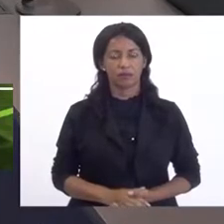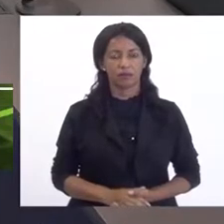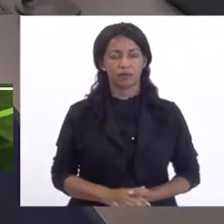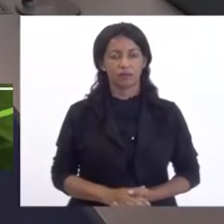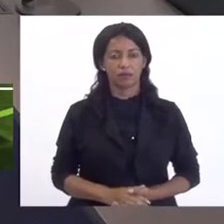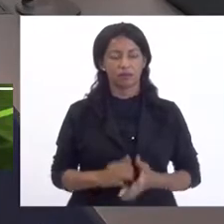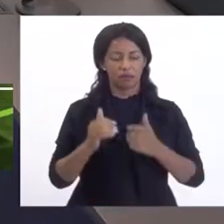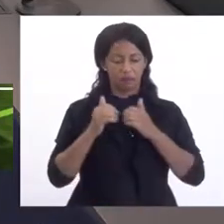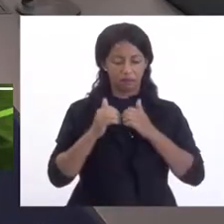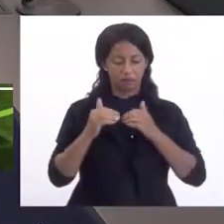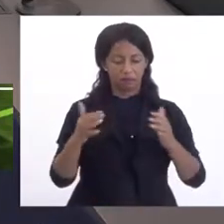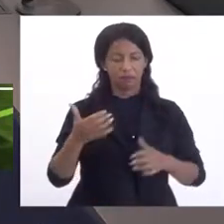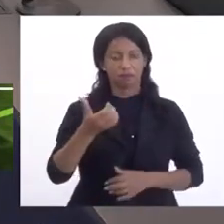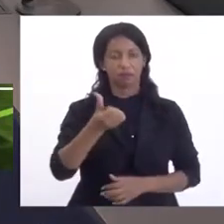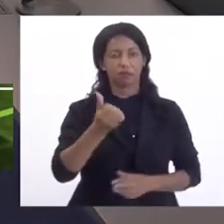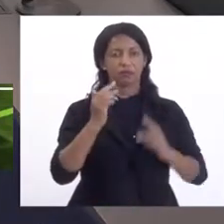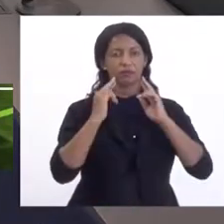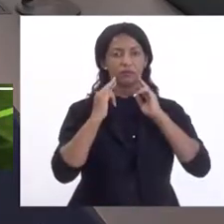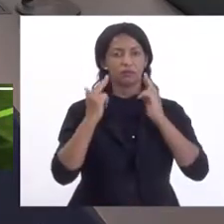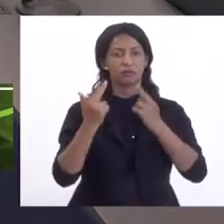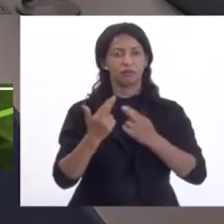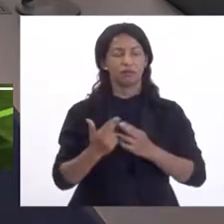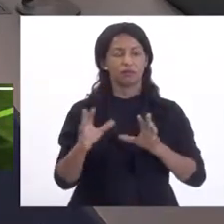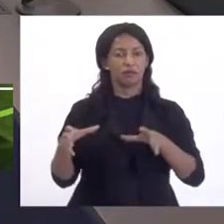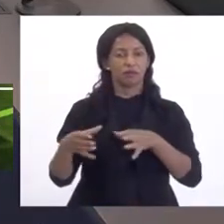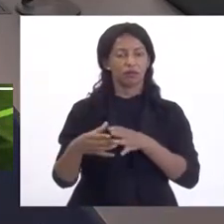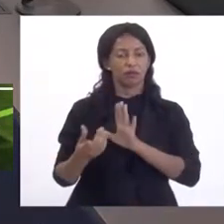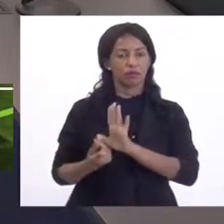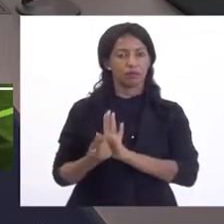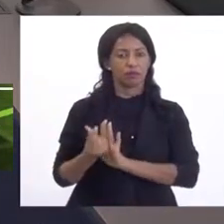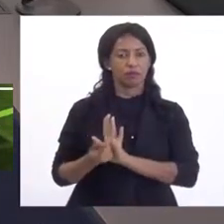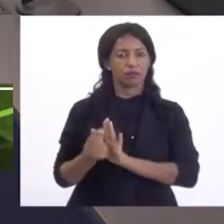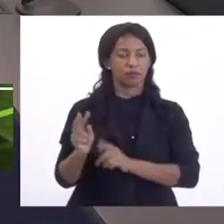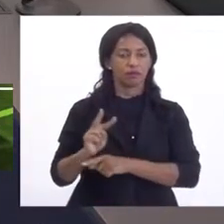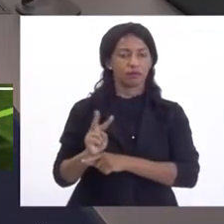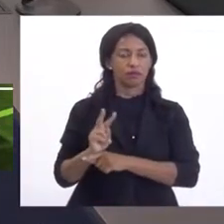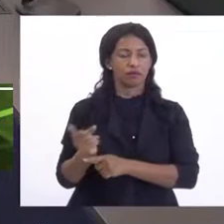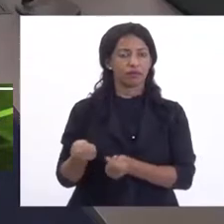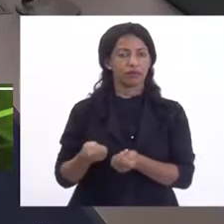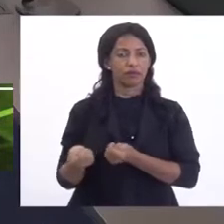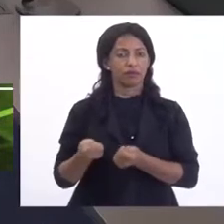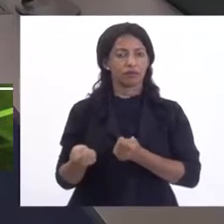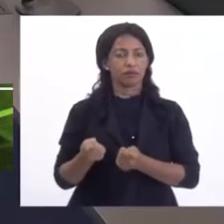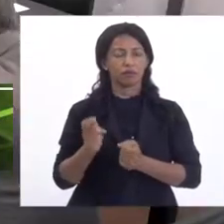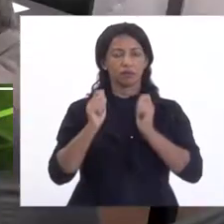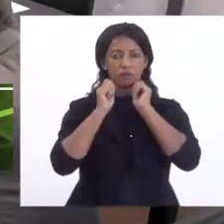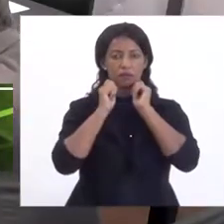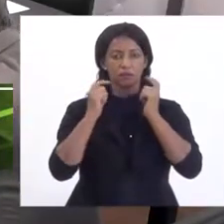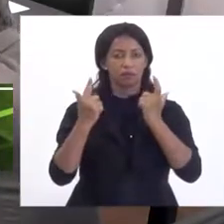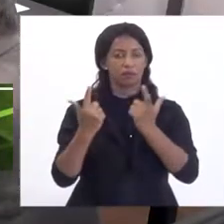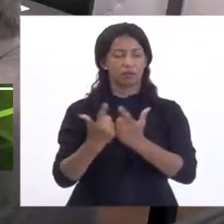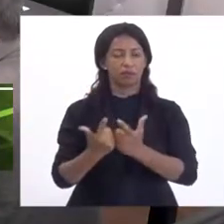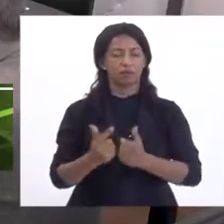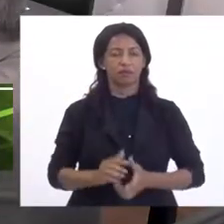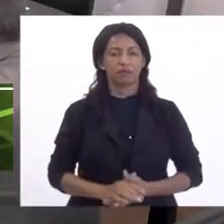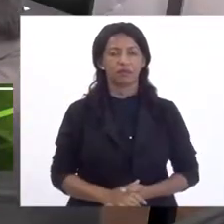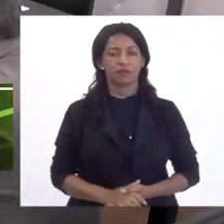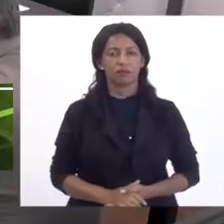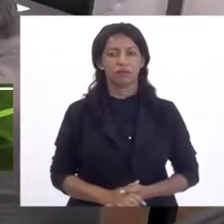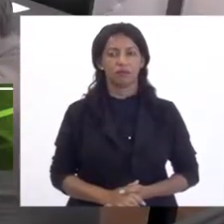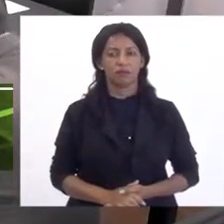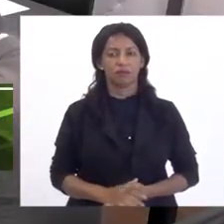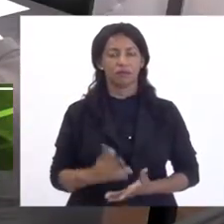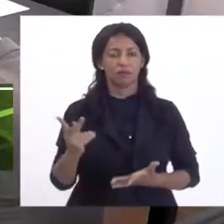Declaro aberta a sexta audiência pública de 2021 da Comissão de Orçamento, Fiscalização Financeira e Controle da Assembleia Legislativa do Estado do Rio de Janeiro, a